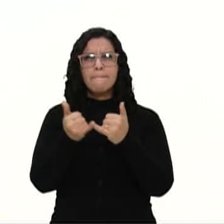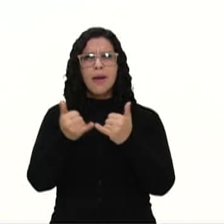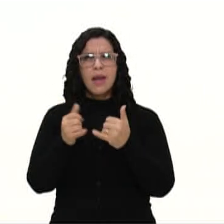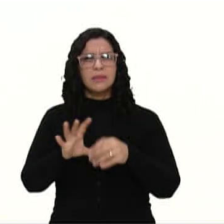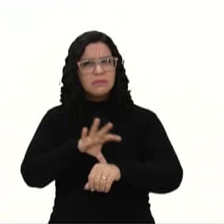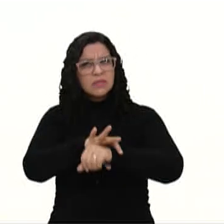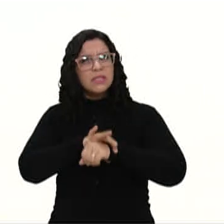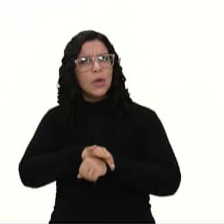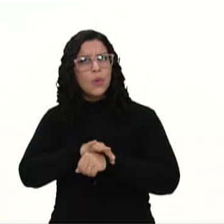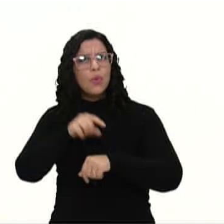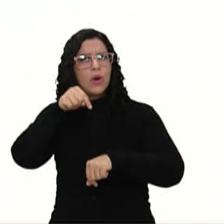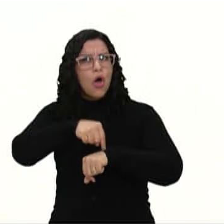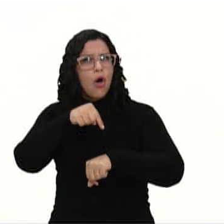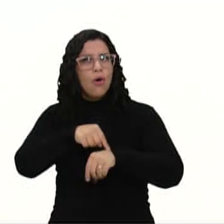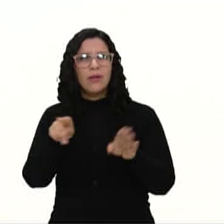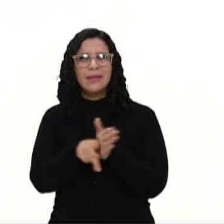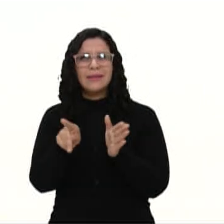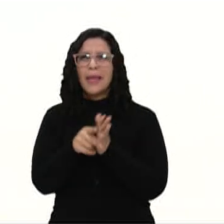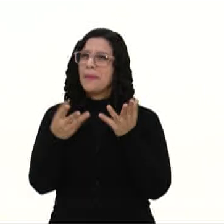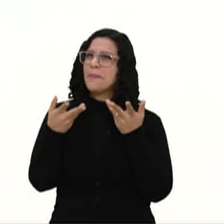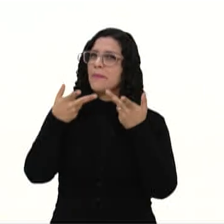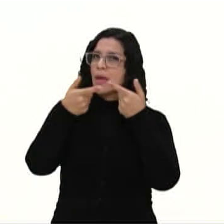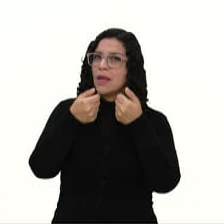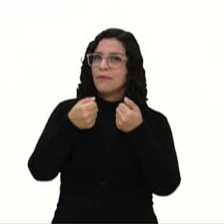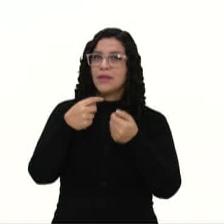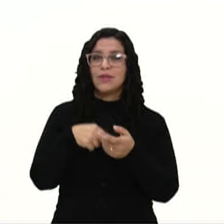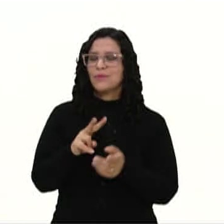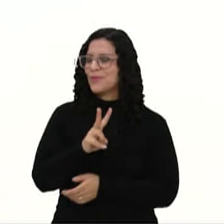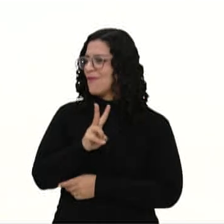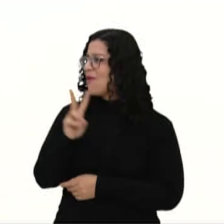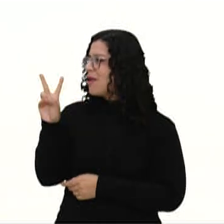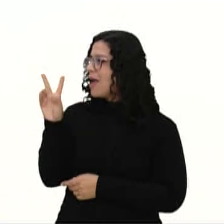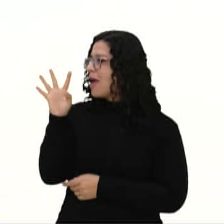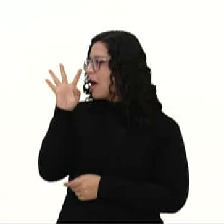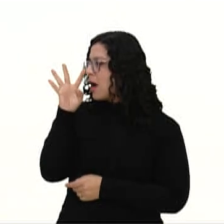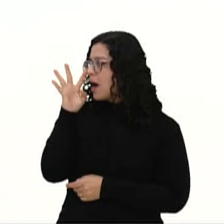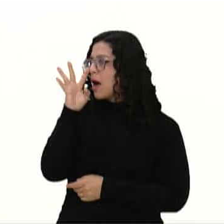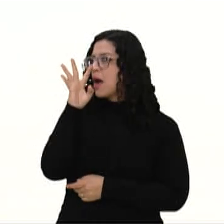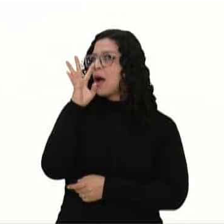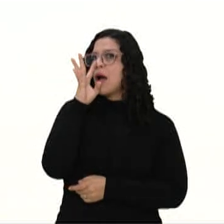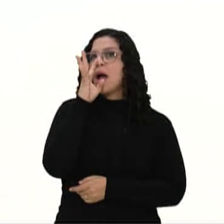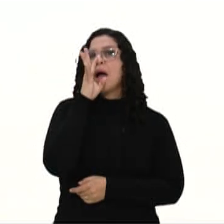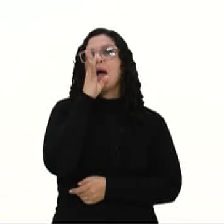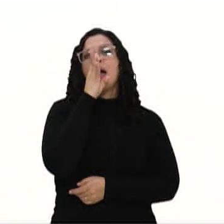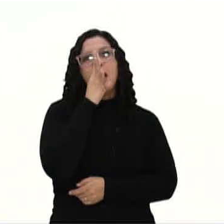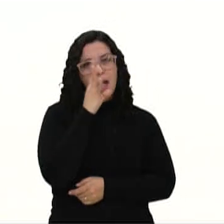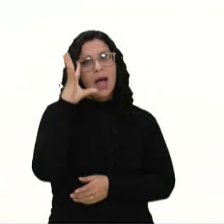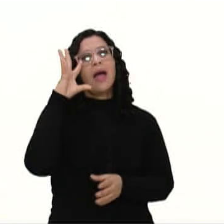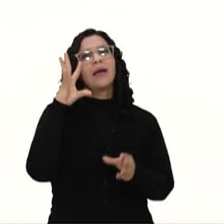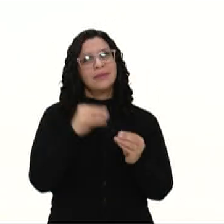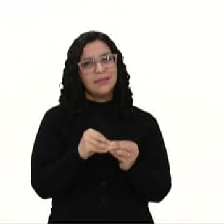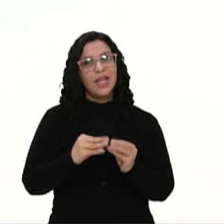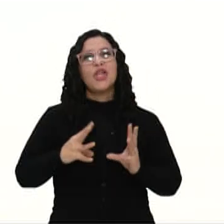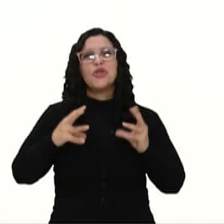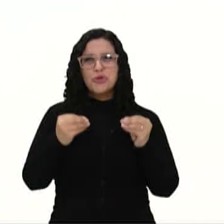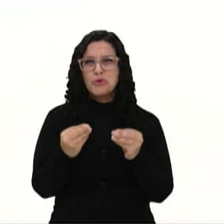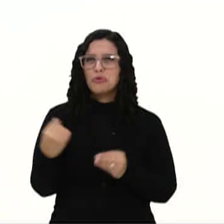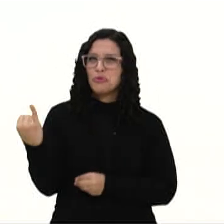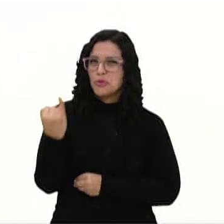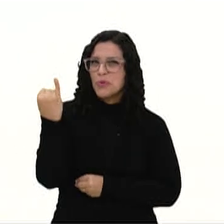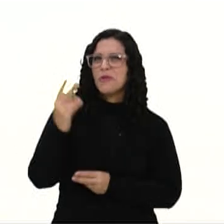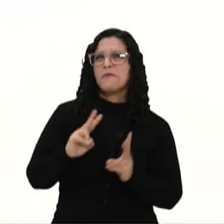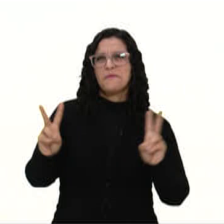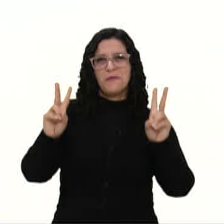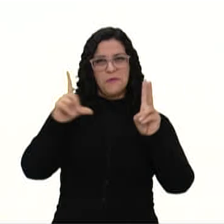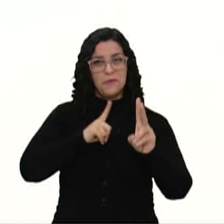com momentos maravilhosos, que te farão olhar para trás e compreender que tudo isso valeu a pena.